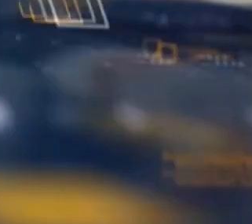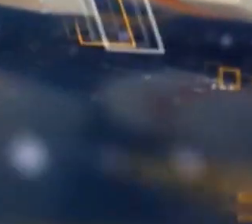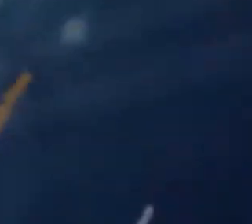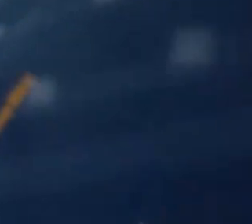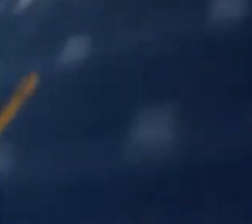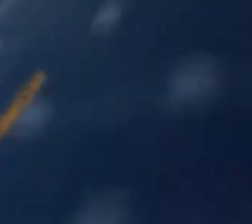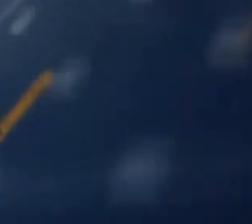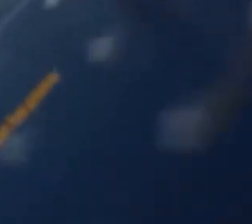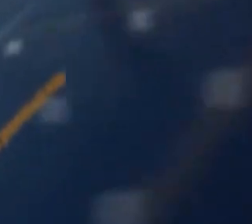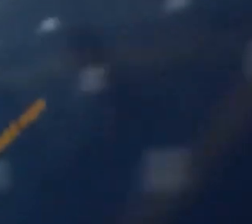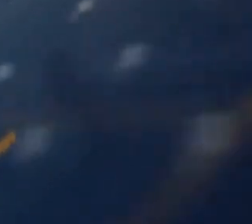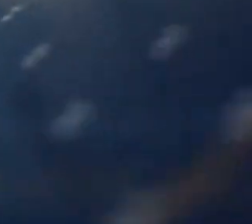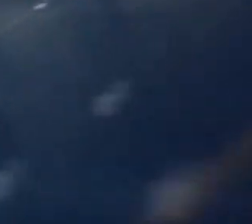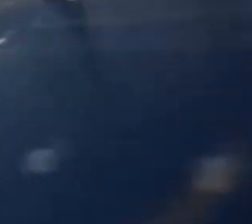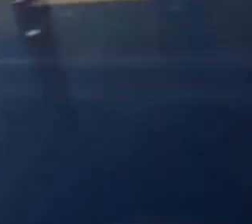040204